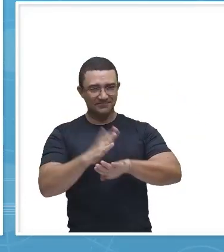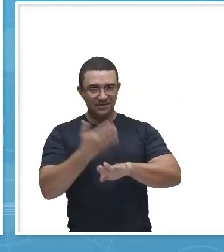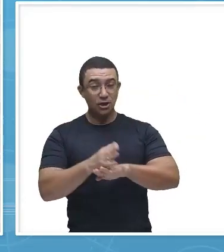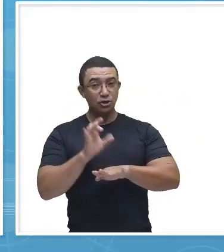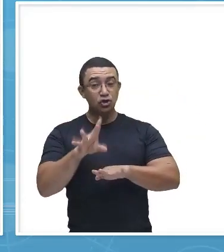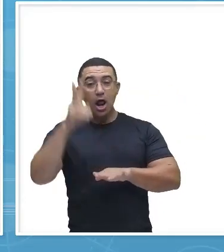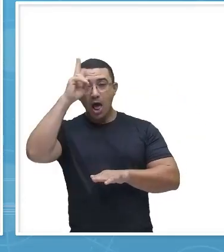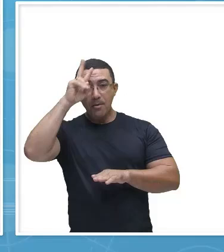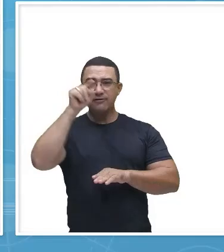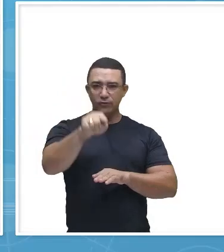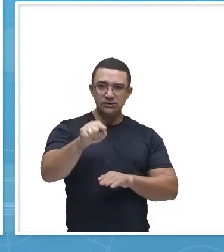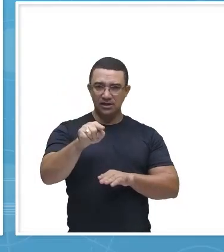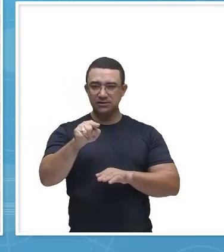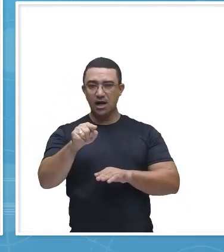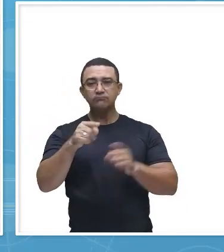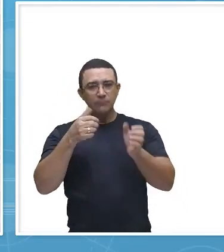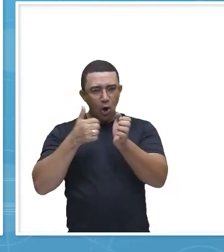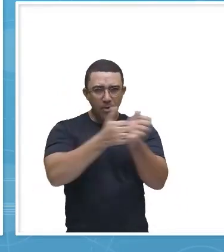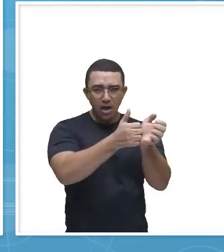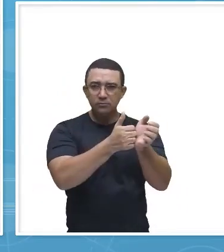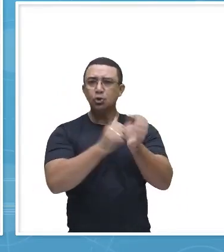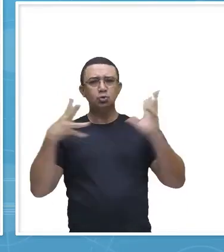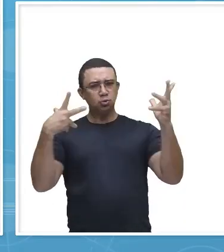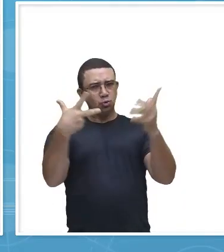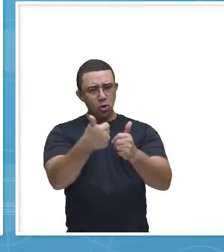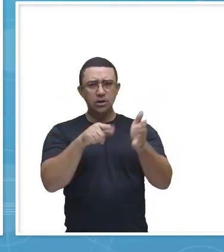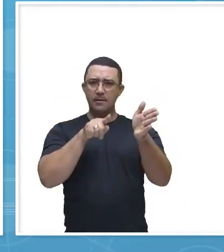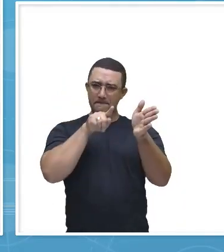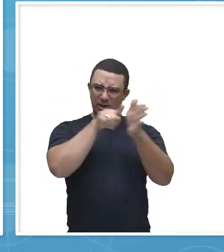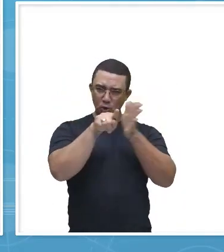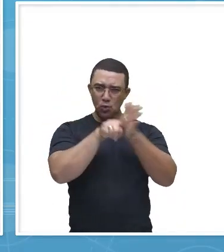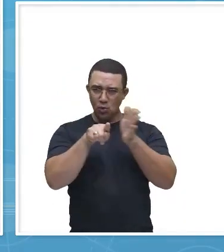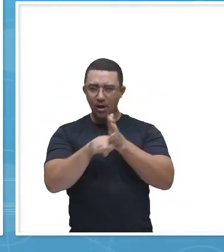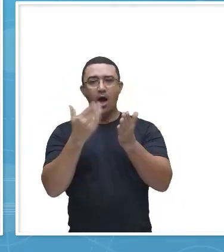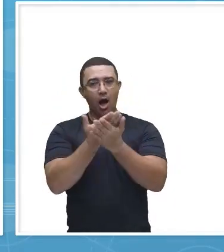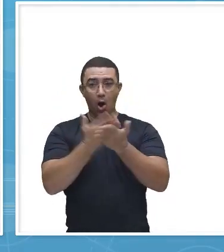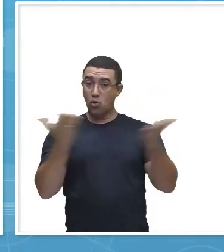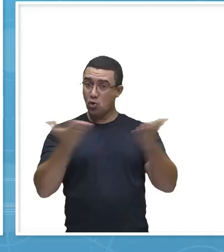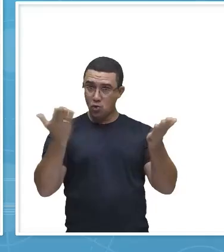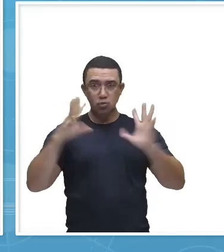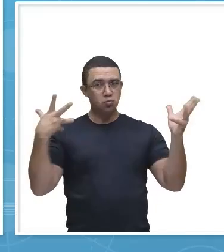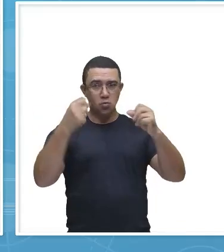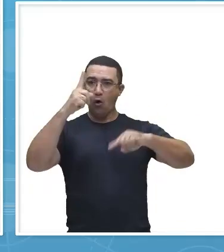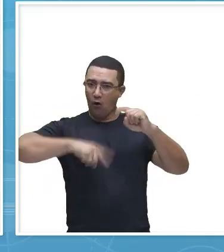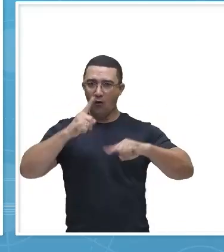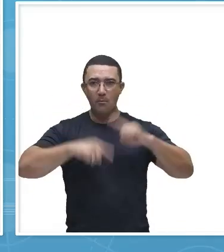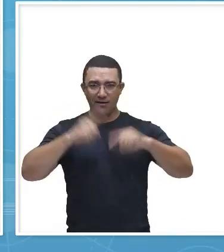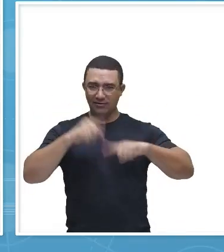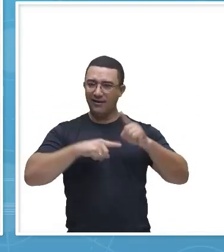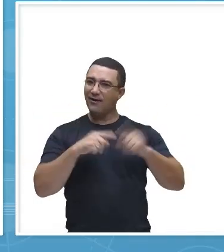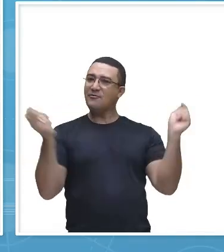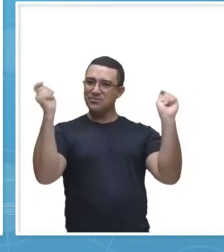chegando agora, você que está nos acompanhando, você pode acompanhar todas as questões, a aula de hoje, todo o material no